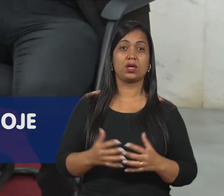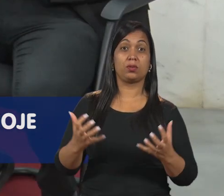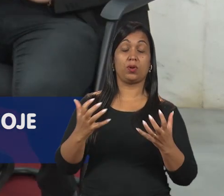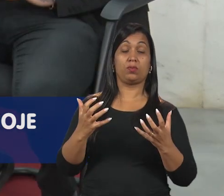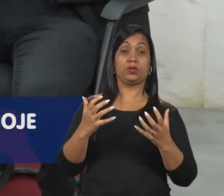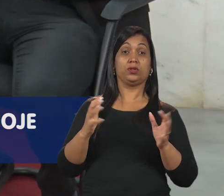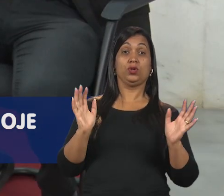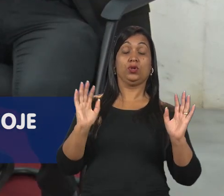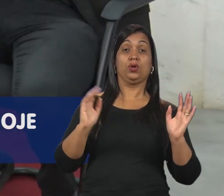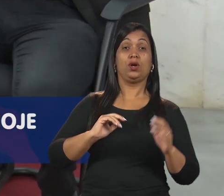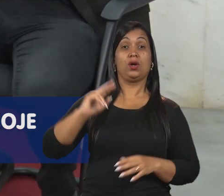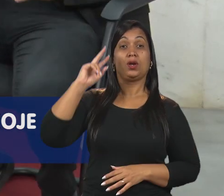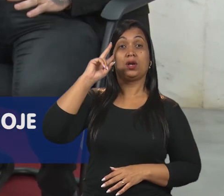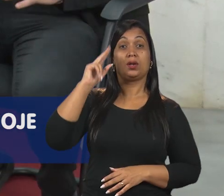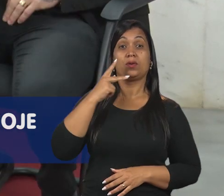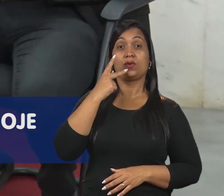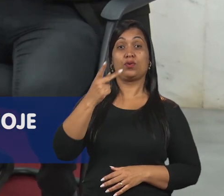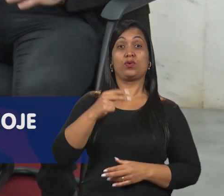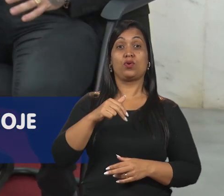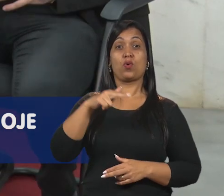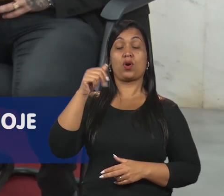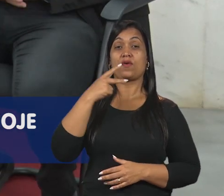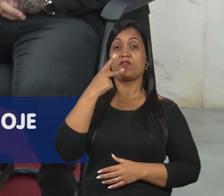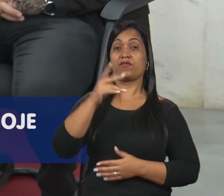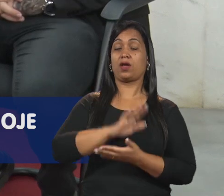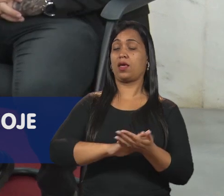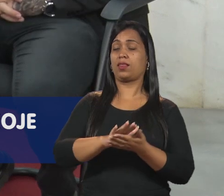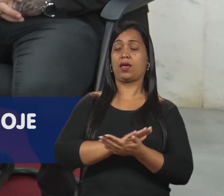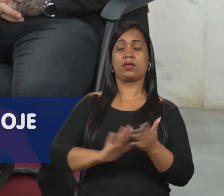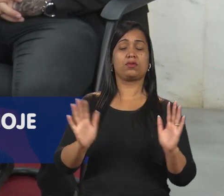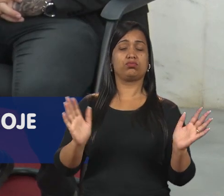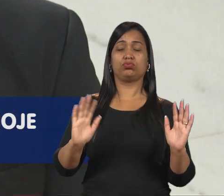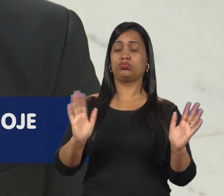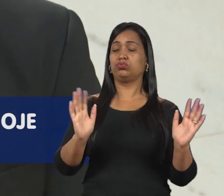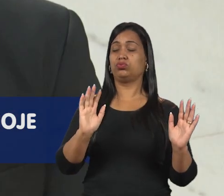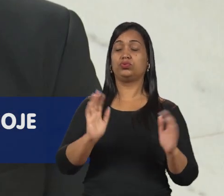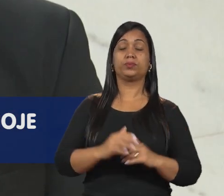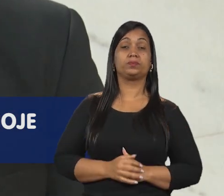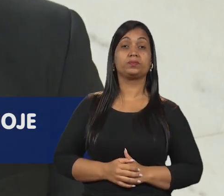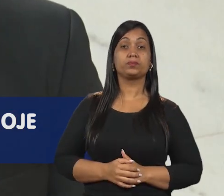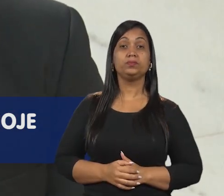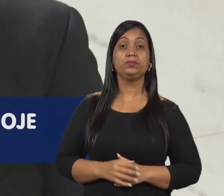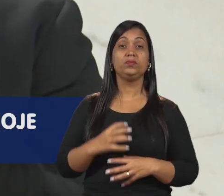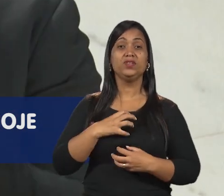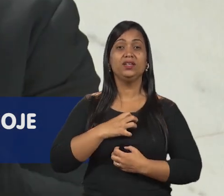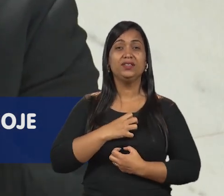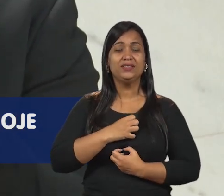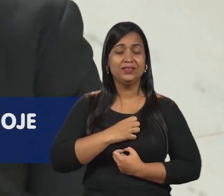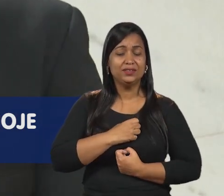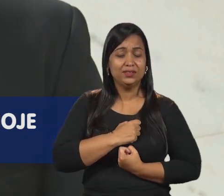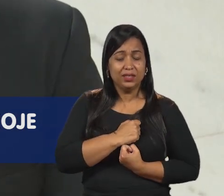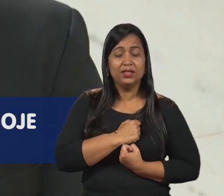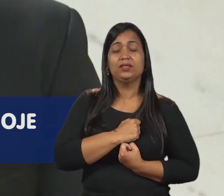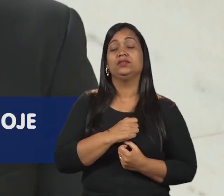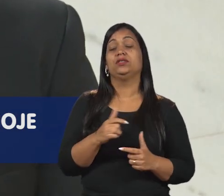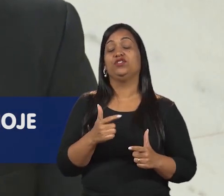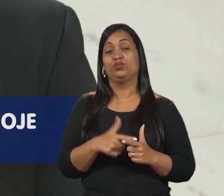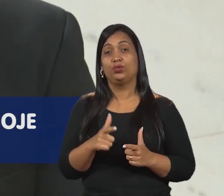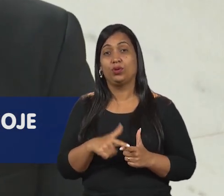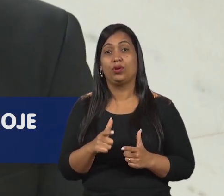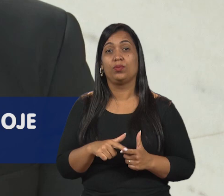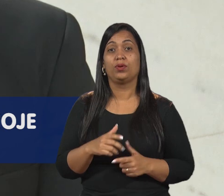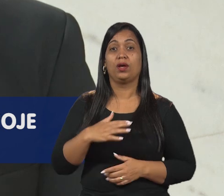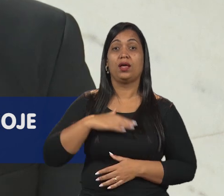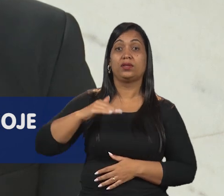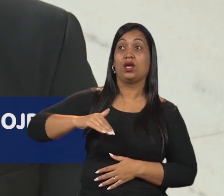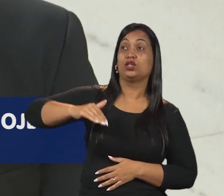falei, pô, eu lembro de pensar assim, eu nunca vou falar sobre isso, meu Deus. E fiquei, tive problemas assim até a